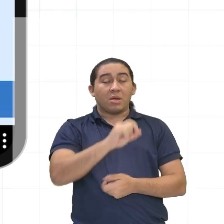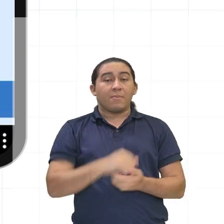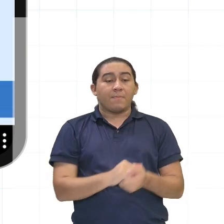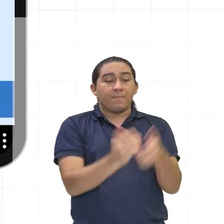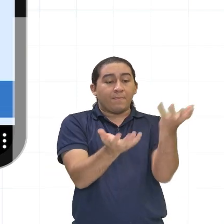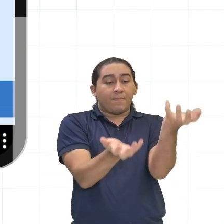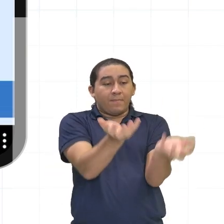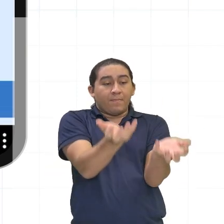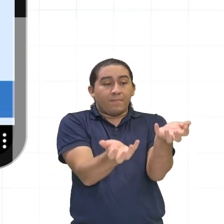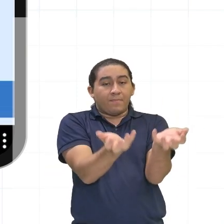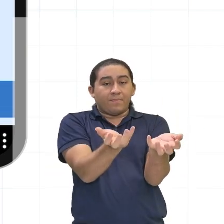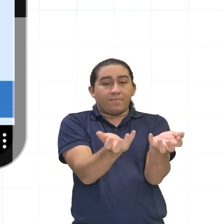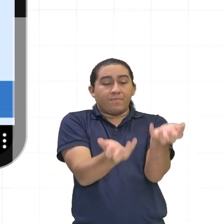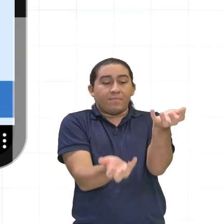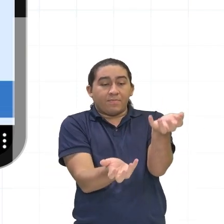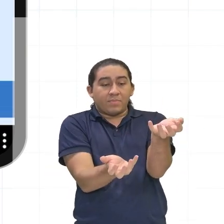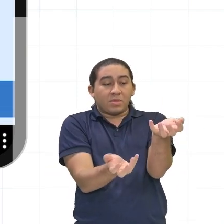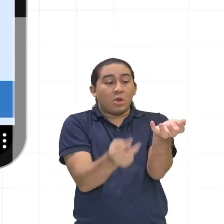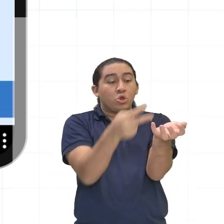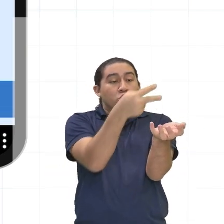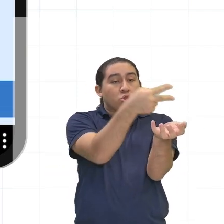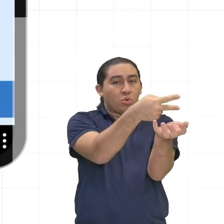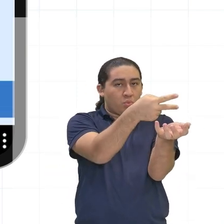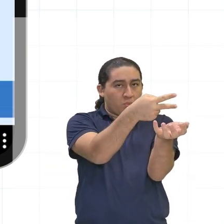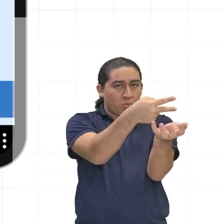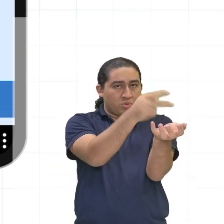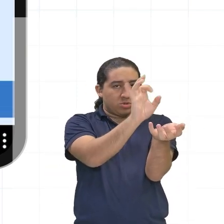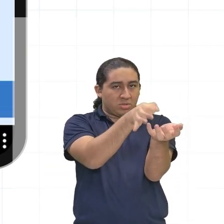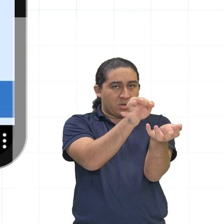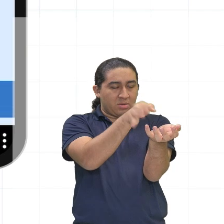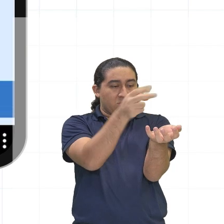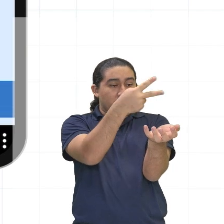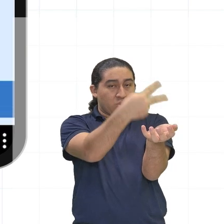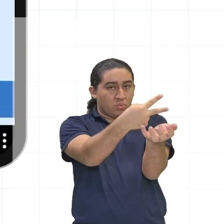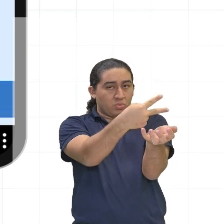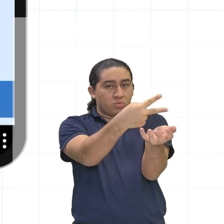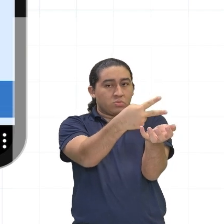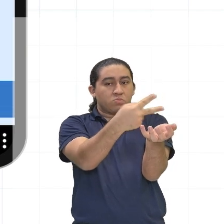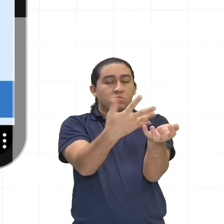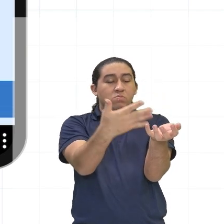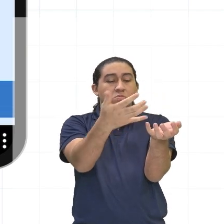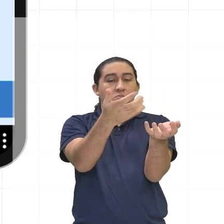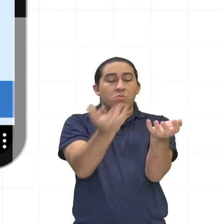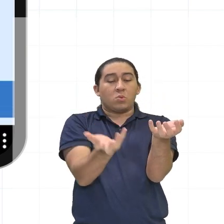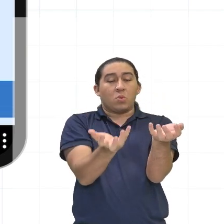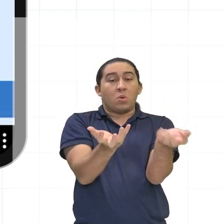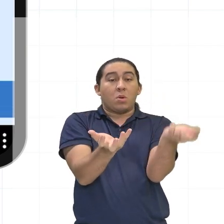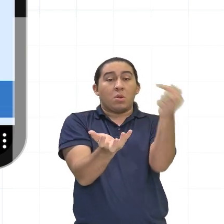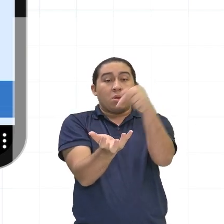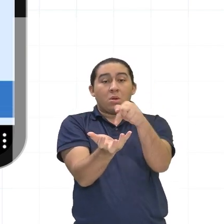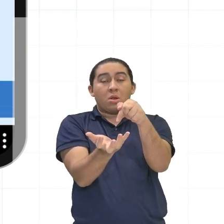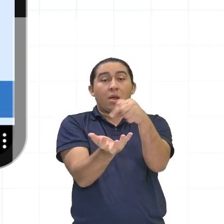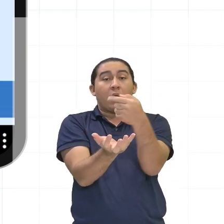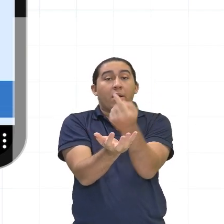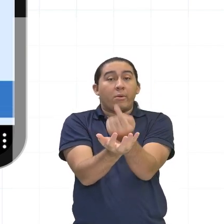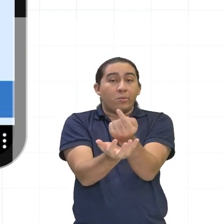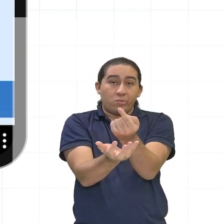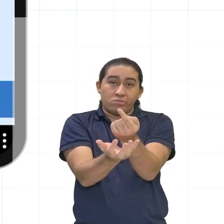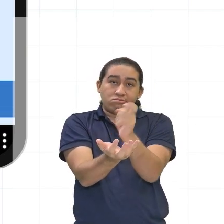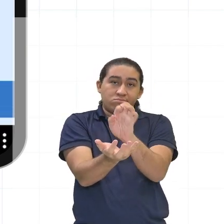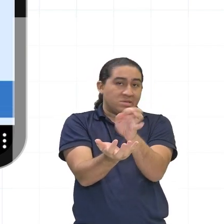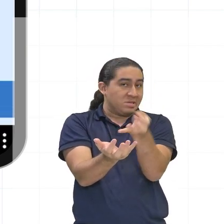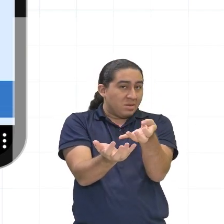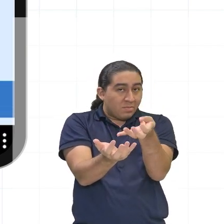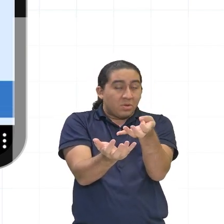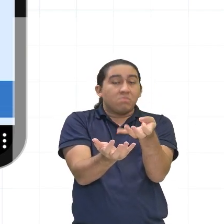tá? Nós temos 2N ali do lado esquerdo, né? E ali do outro lado nós temos 1. Ou seja,